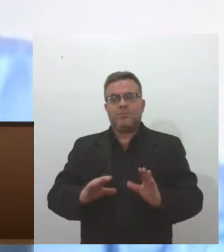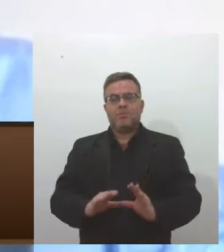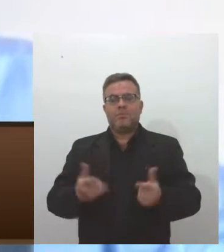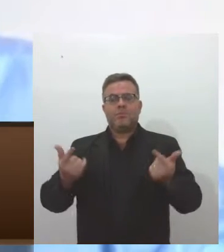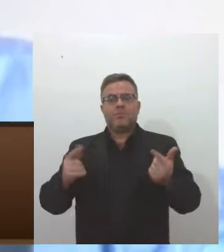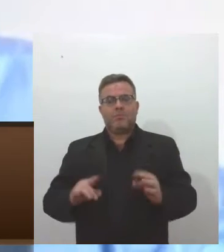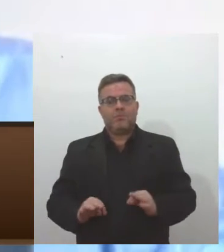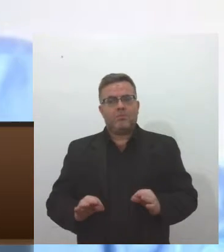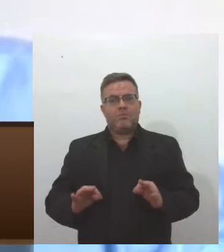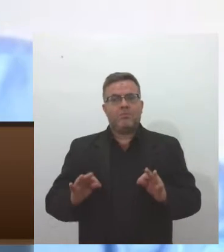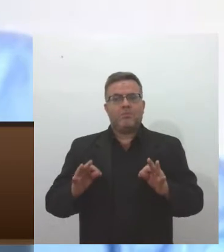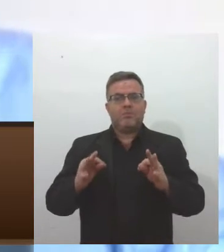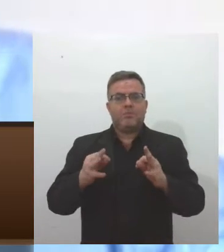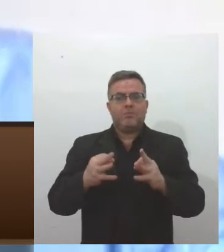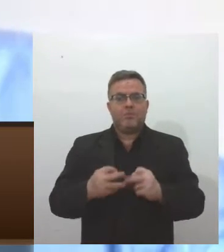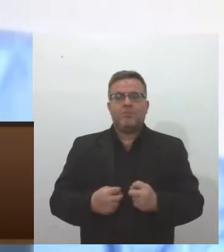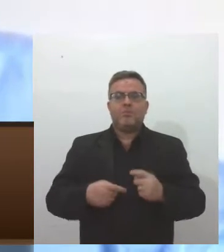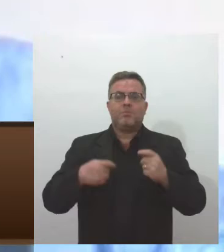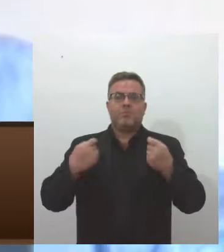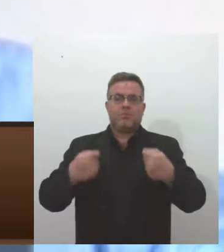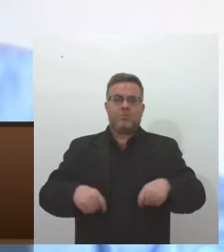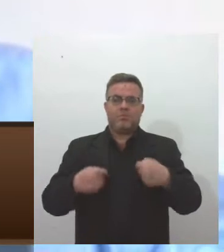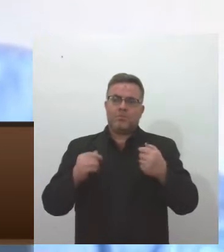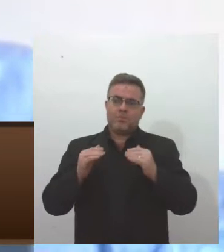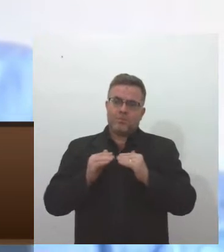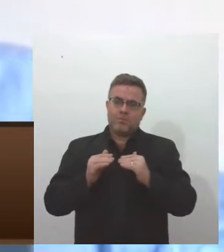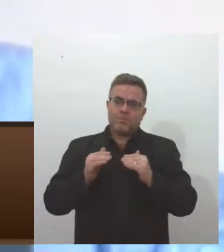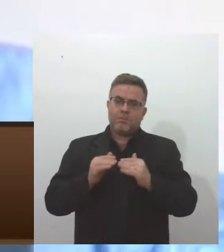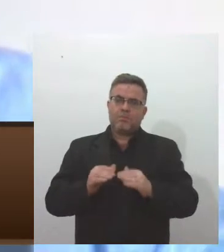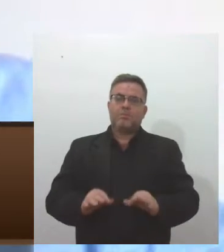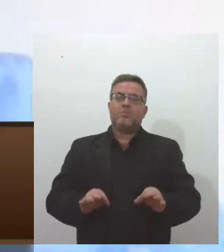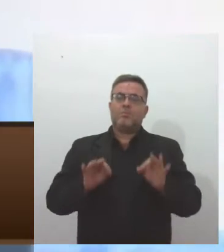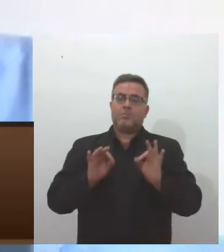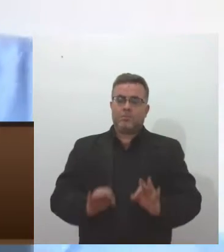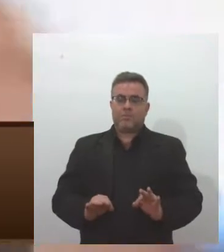tudo, né, condicionado a